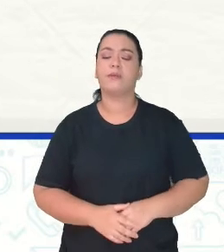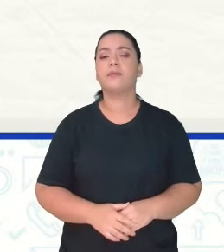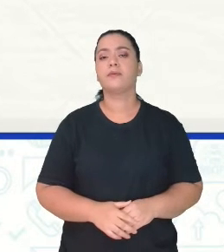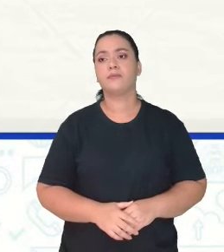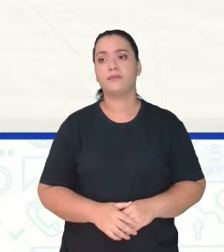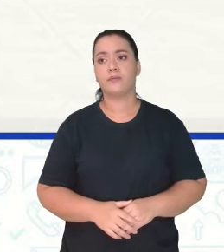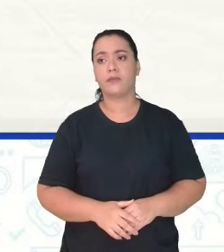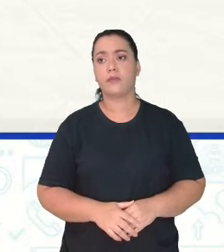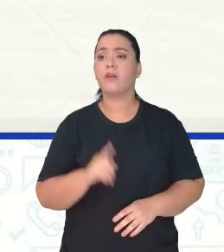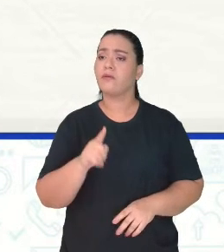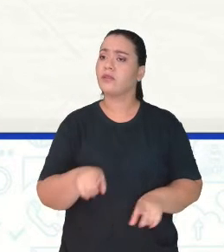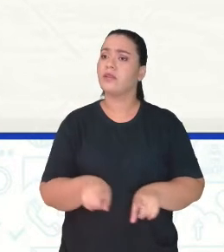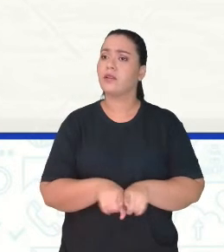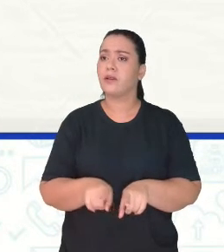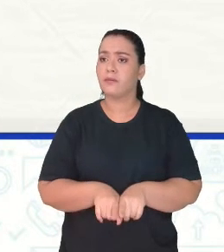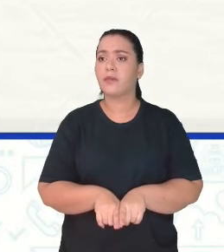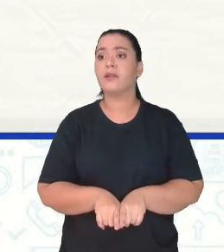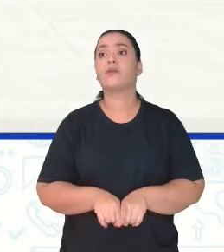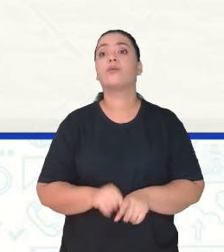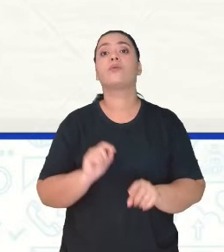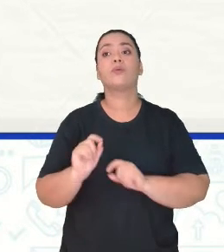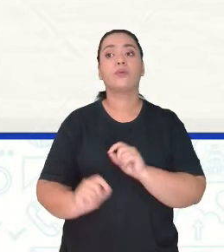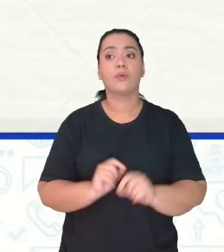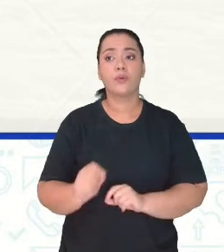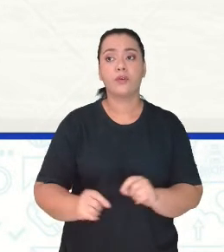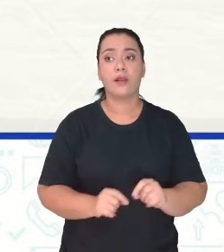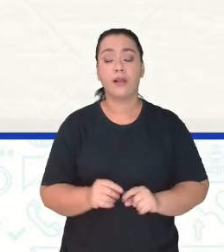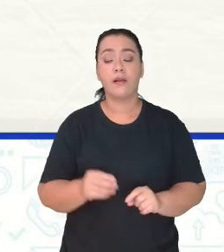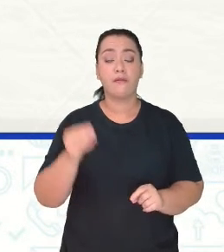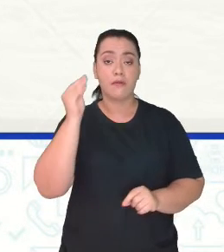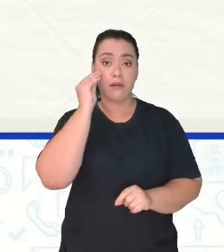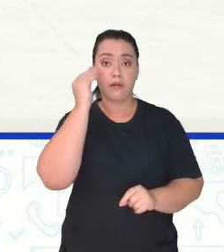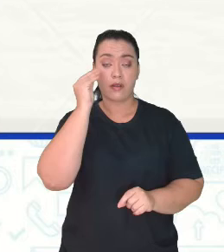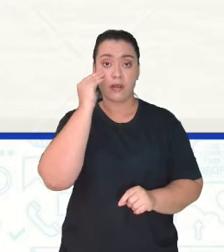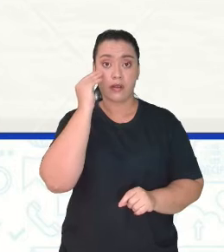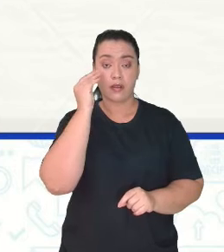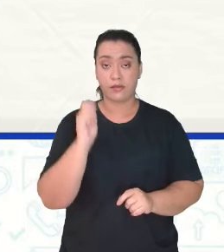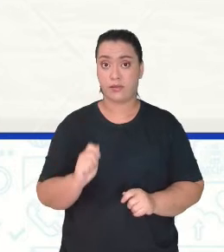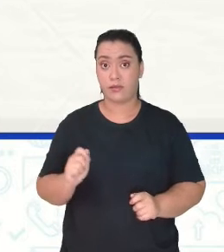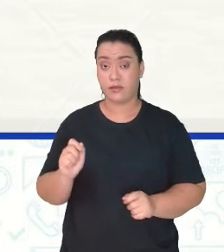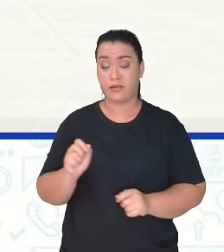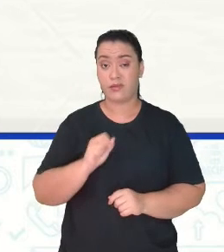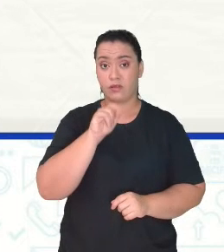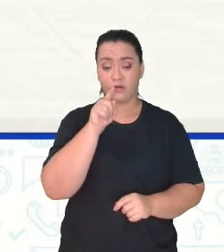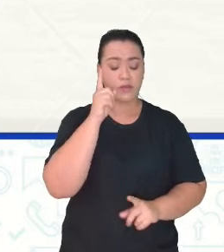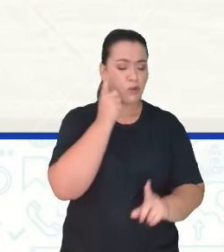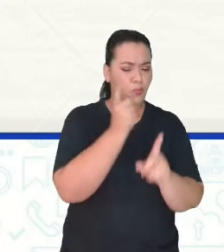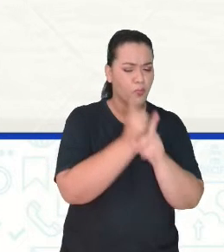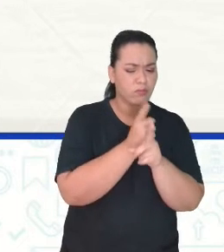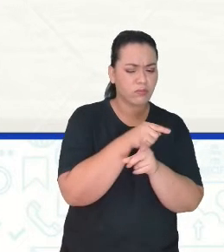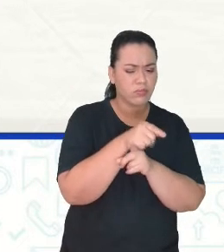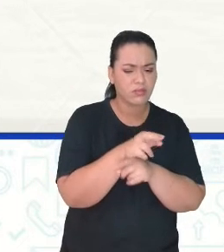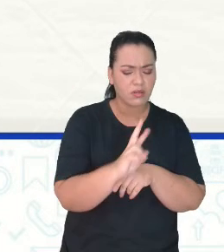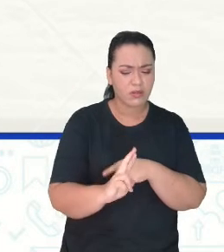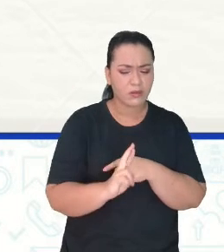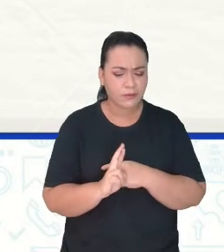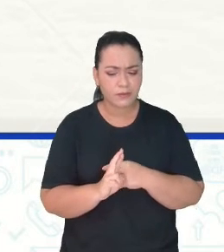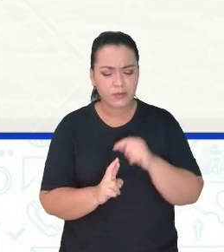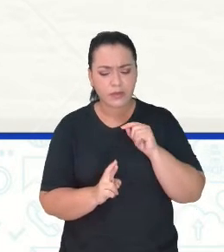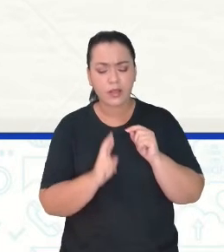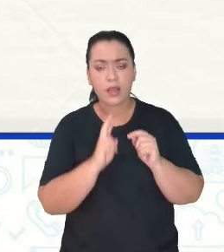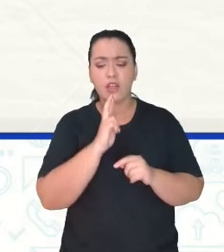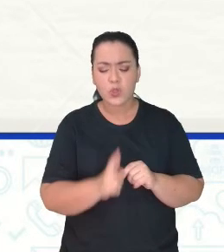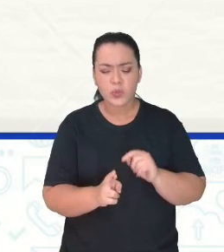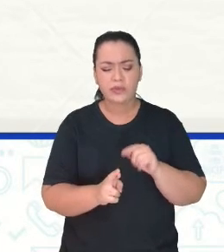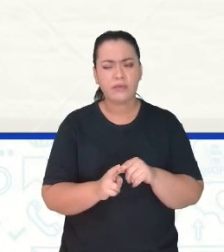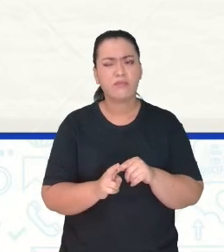certo? Você precisa também, logo depois, verificar se o que você encontrou lá como resposta